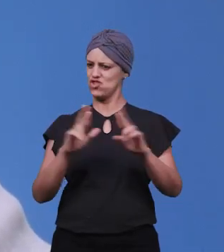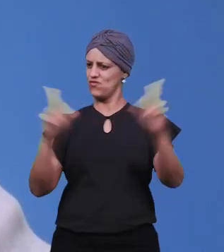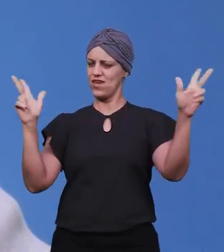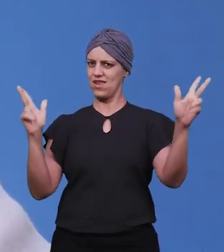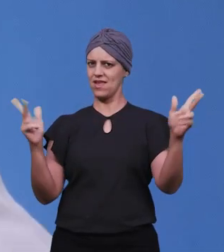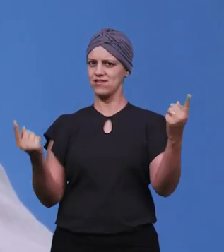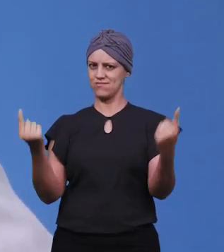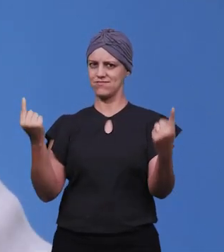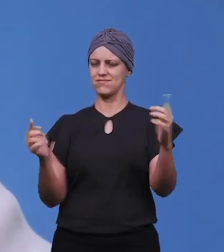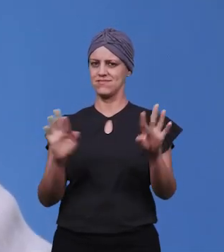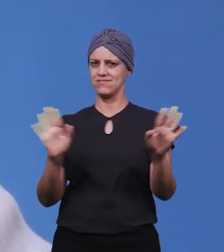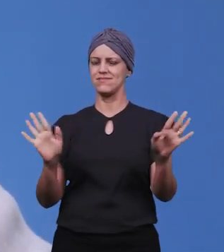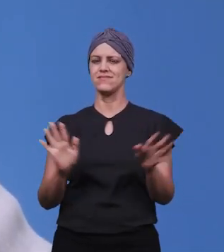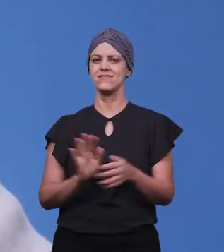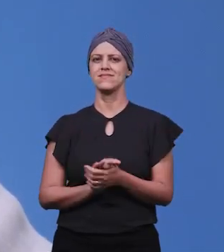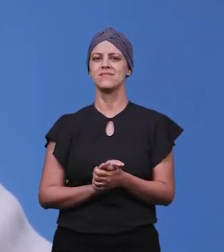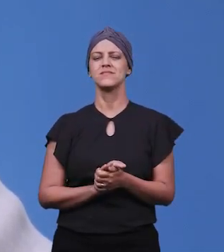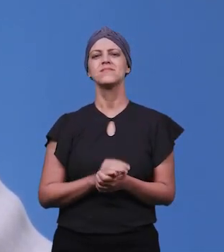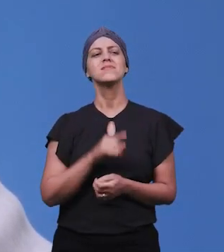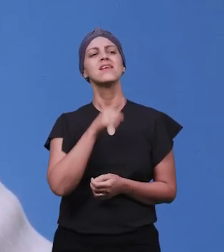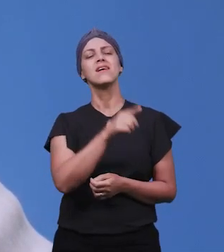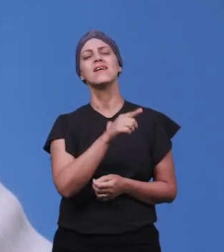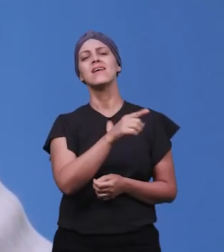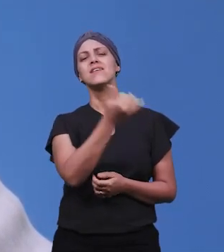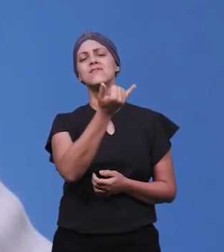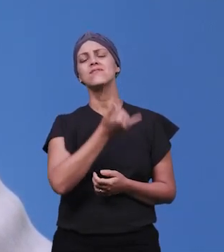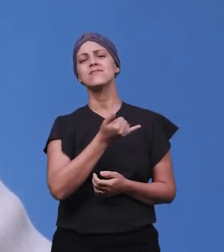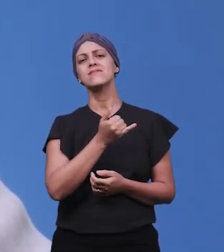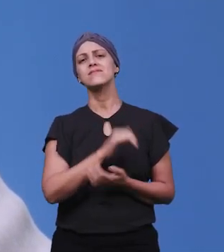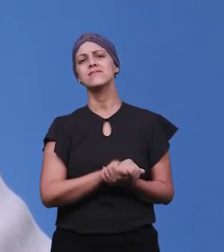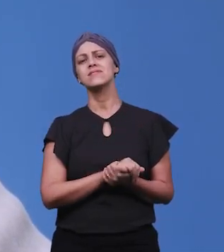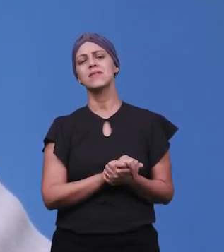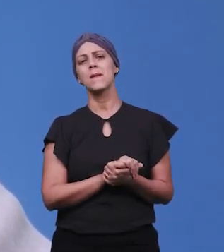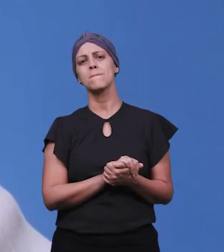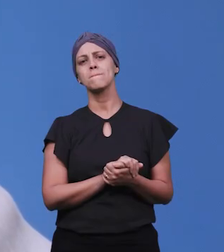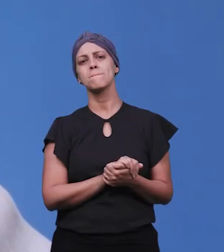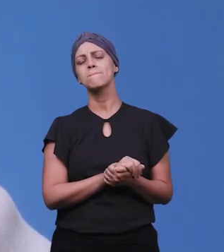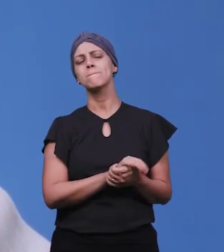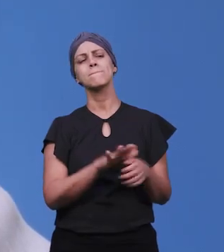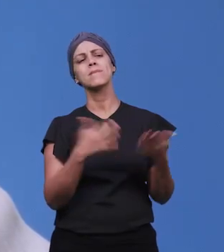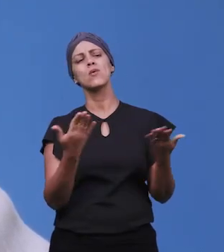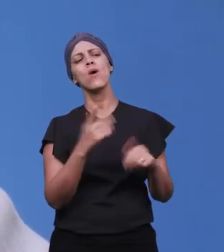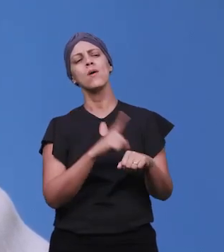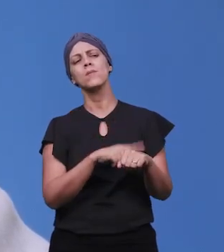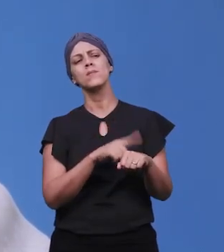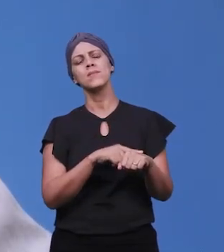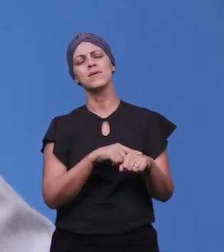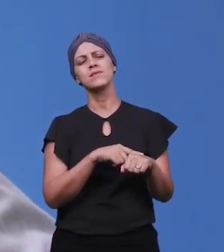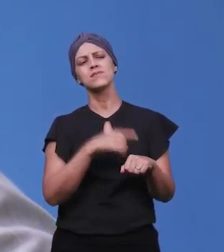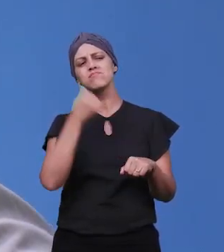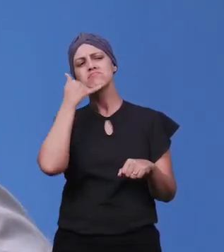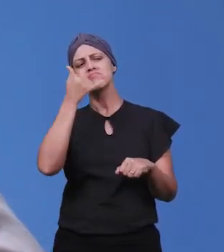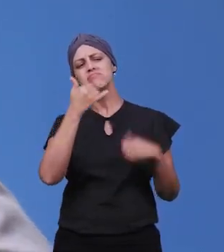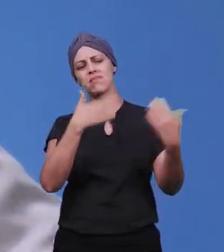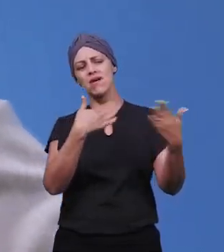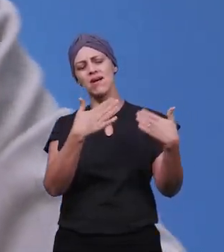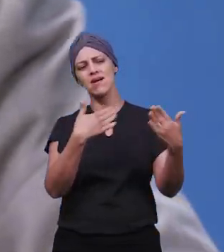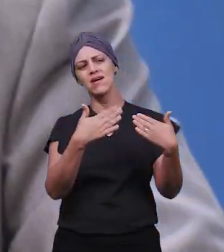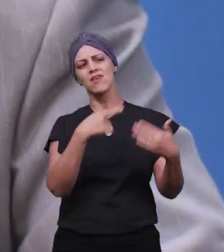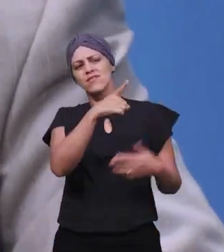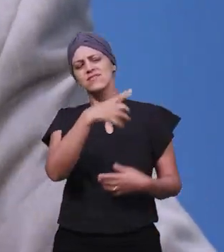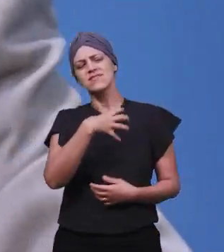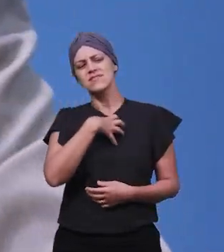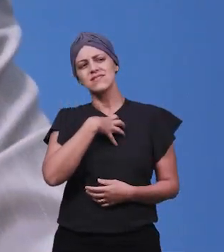né, ao que eu contei primeiro. E ele falou assim, em que momento da assistência do 0800... você